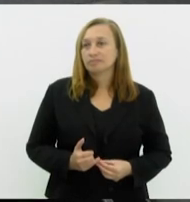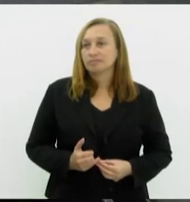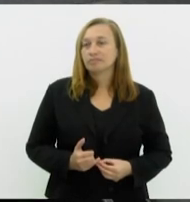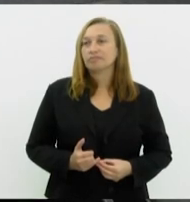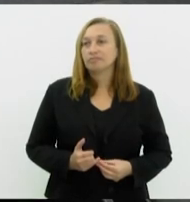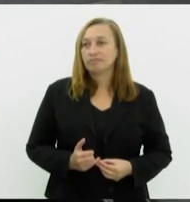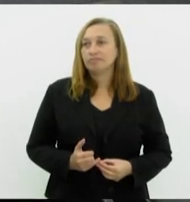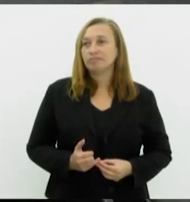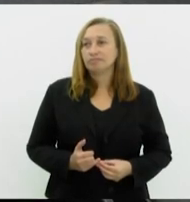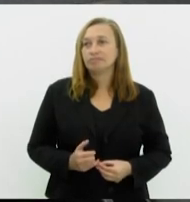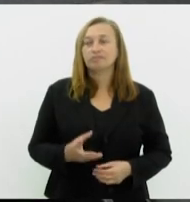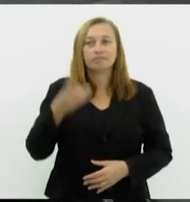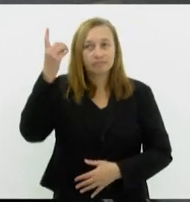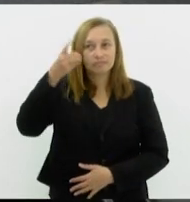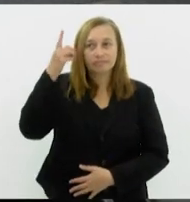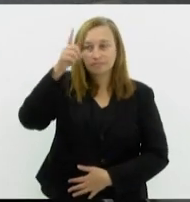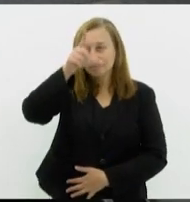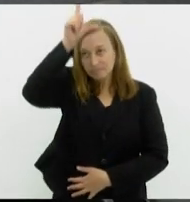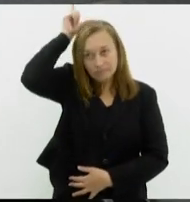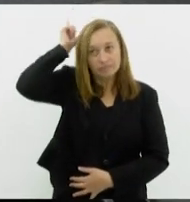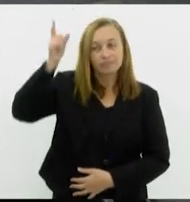Deputado Luiz Paulo.